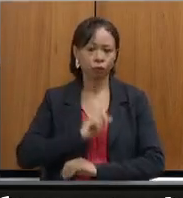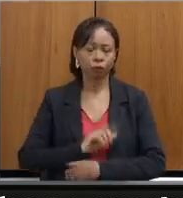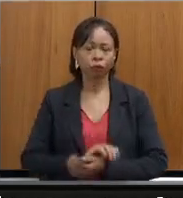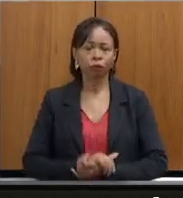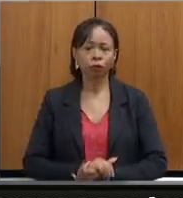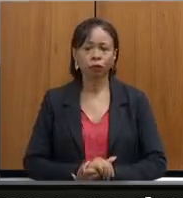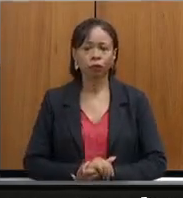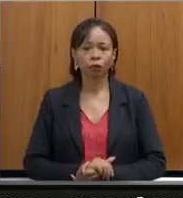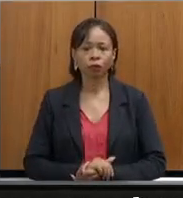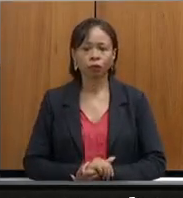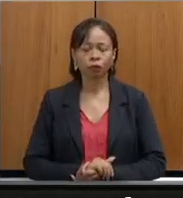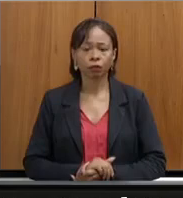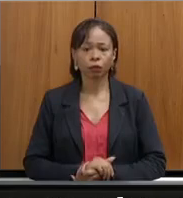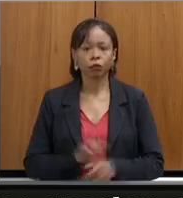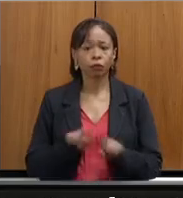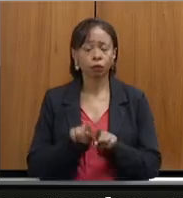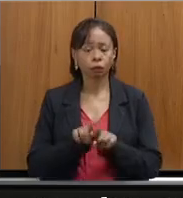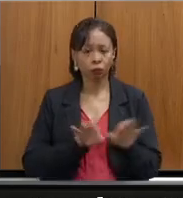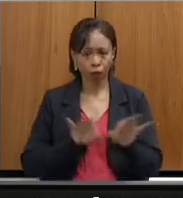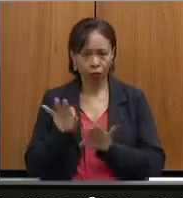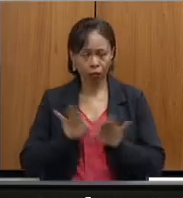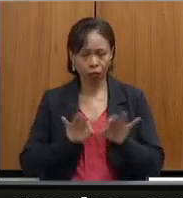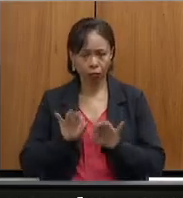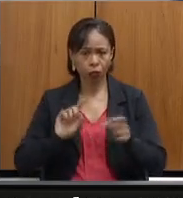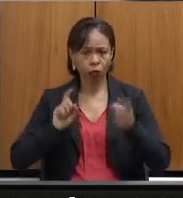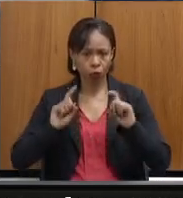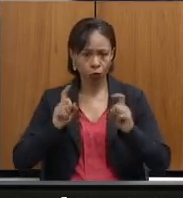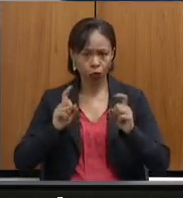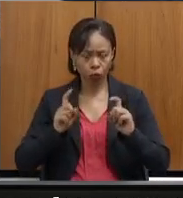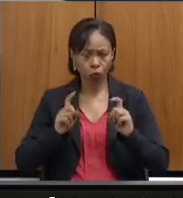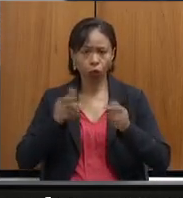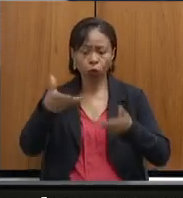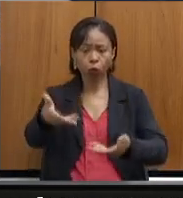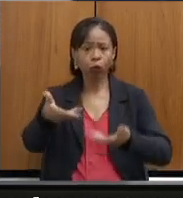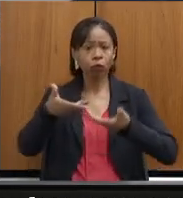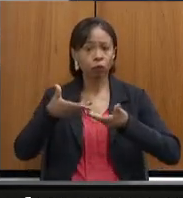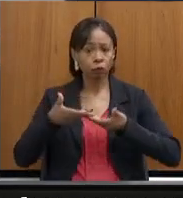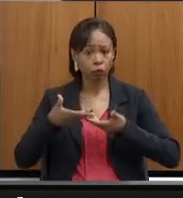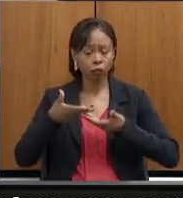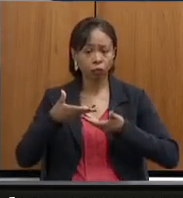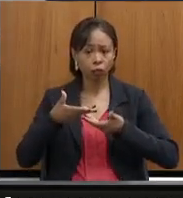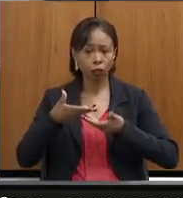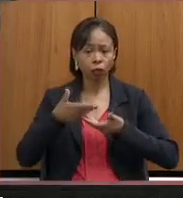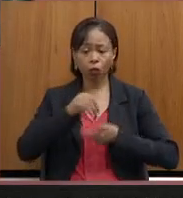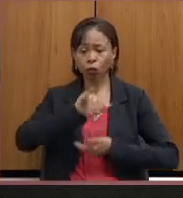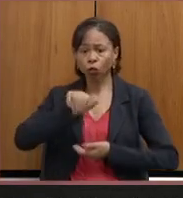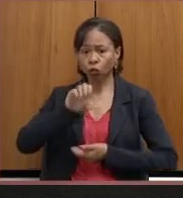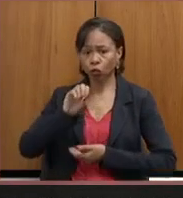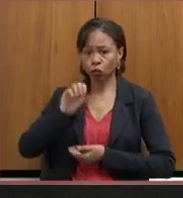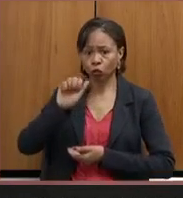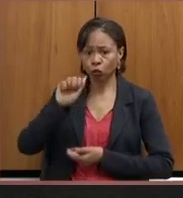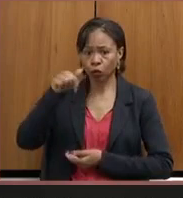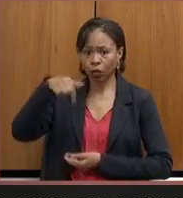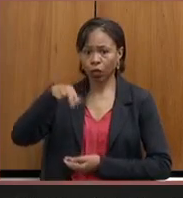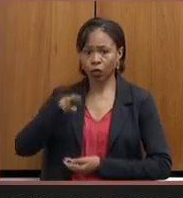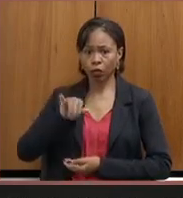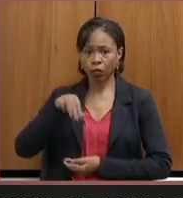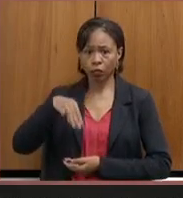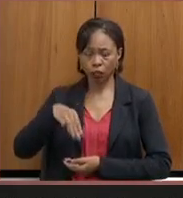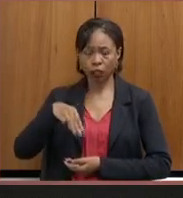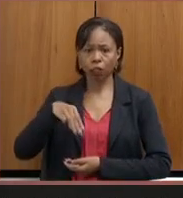presidência tendo em vista a organização dos trabalhos presença e convida o Doutor Joaquim Francisco Neto e Silva